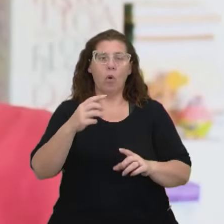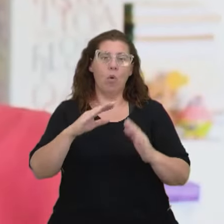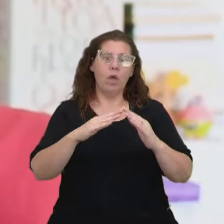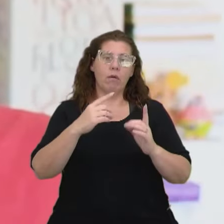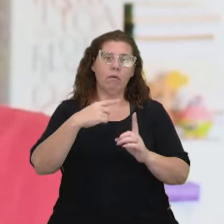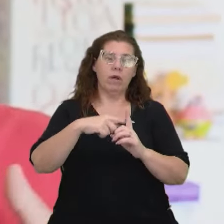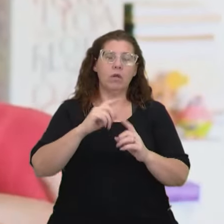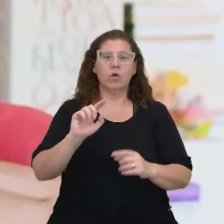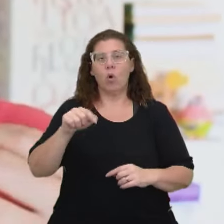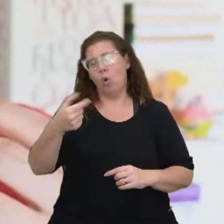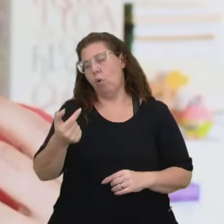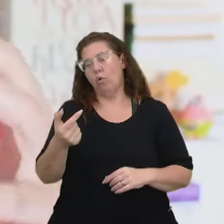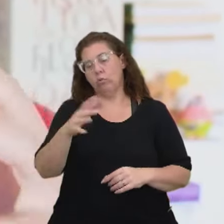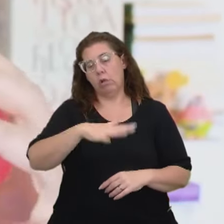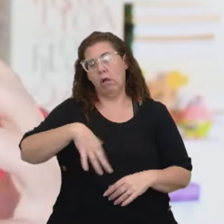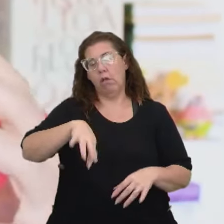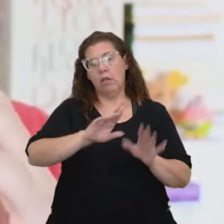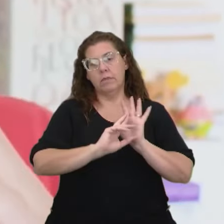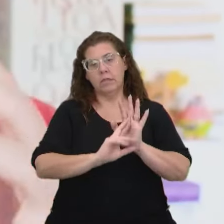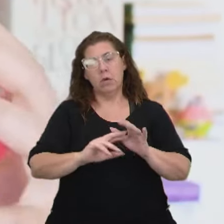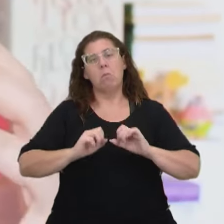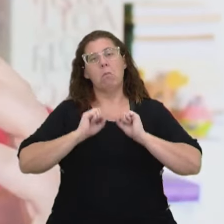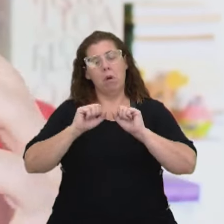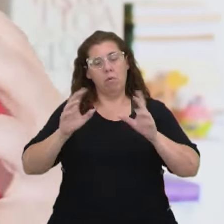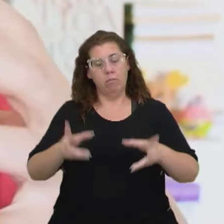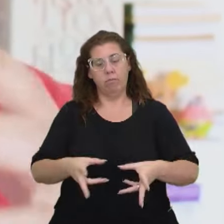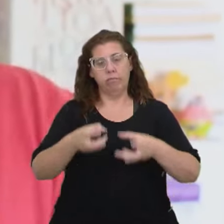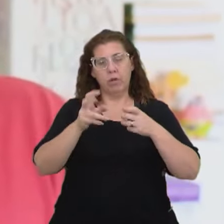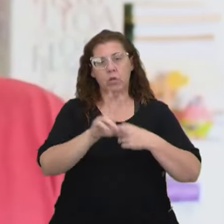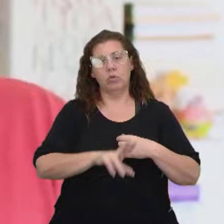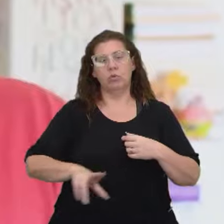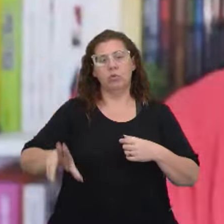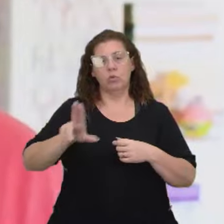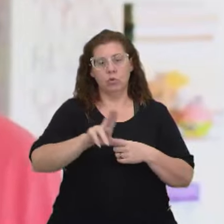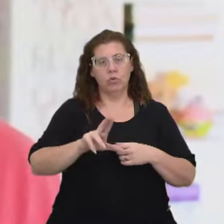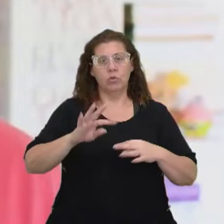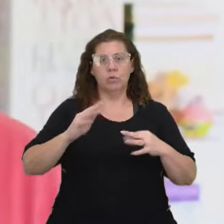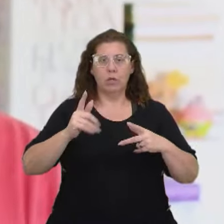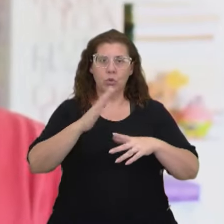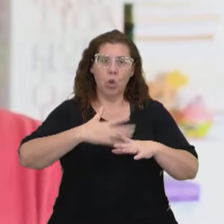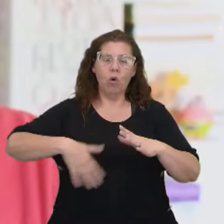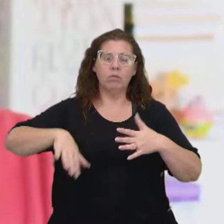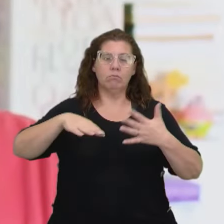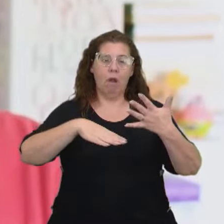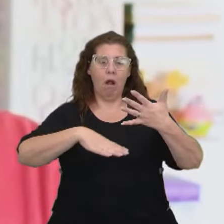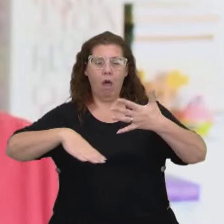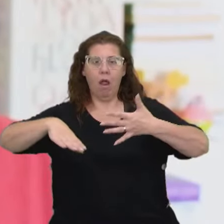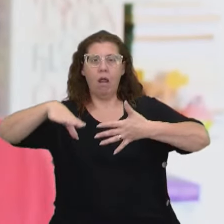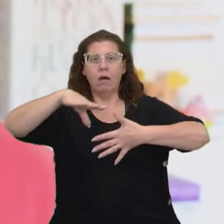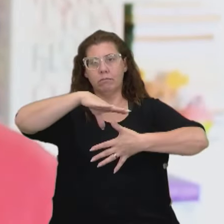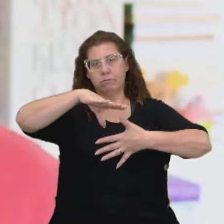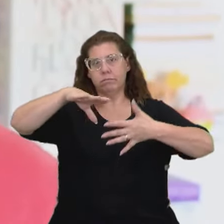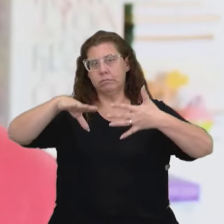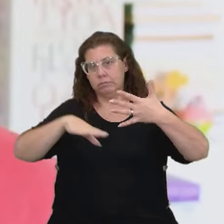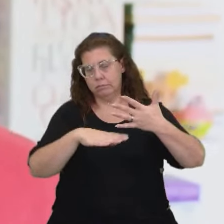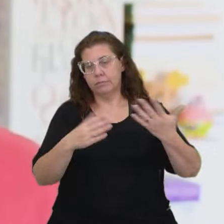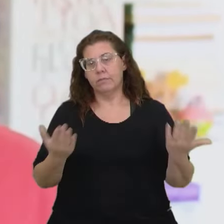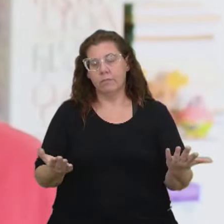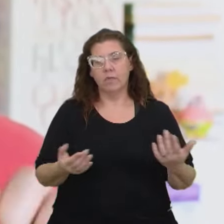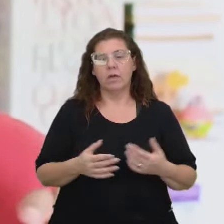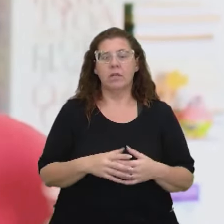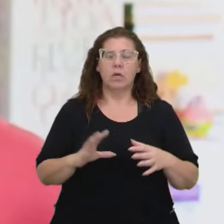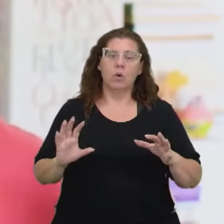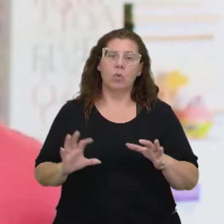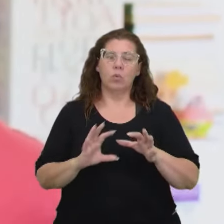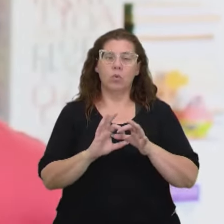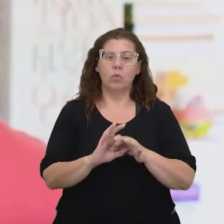outras representações de um poder muito mais voltado para o uso hierárquico. Nesse caso, o uso hierárquico do poder está ligado